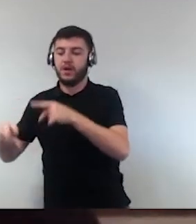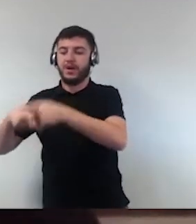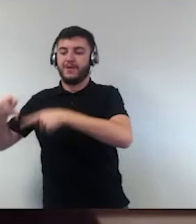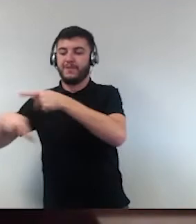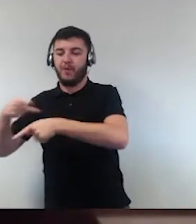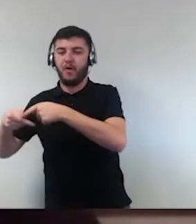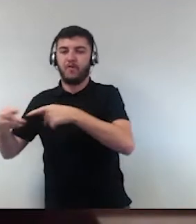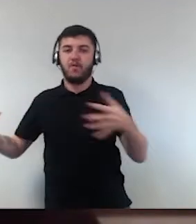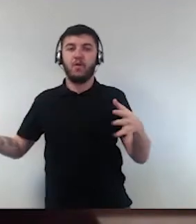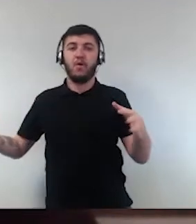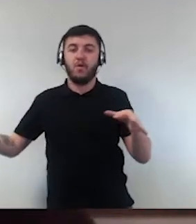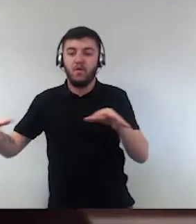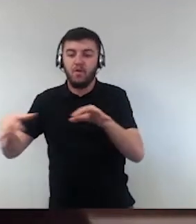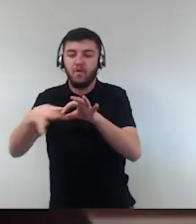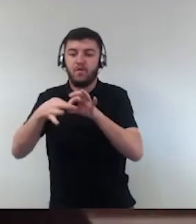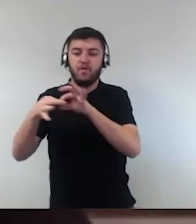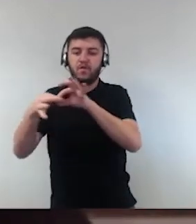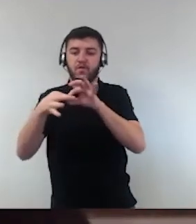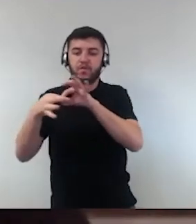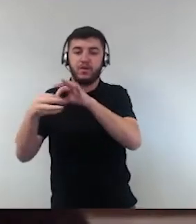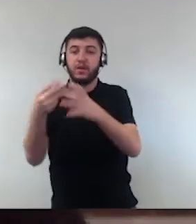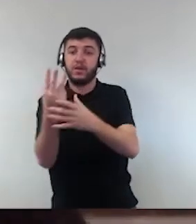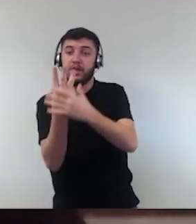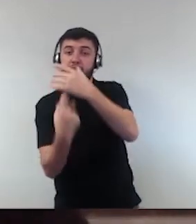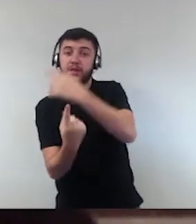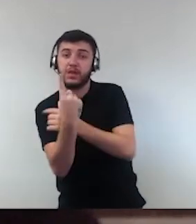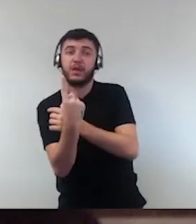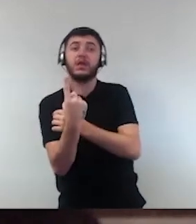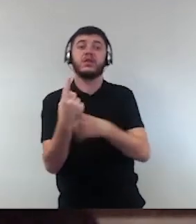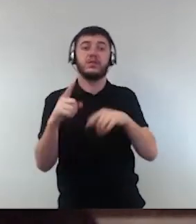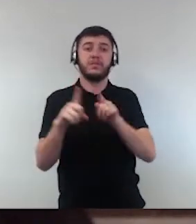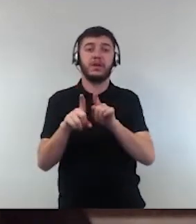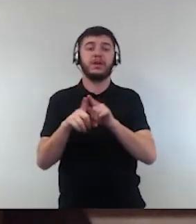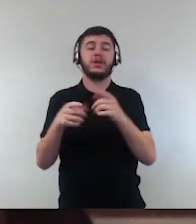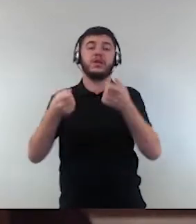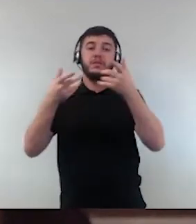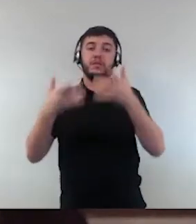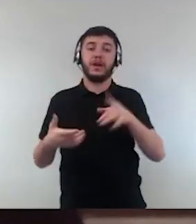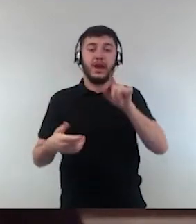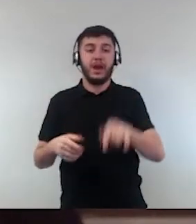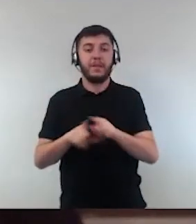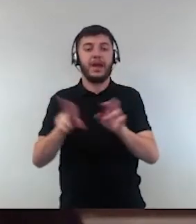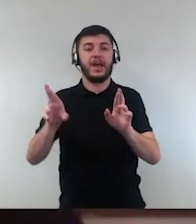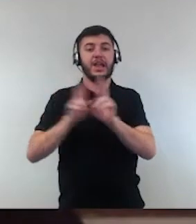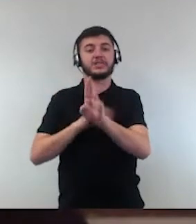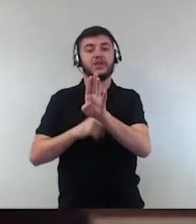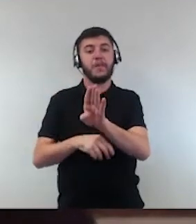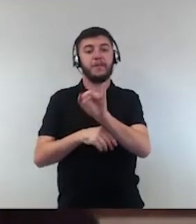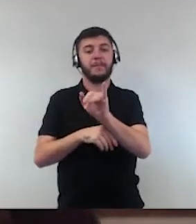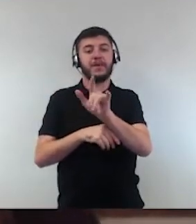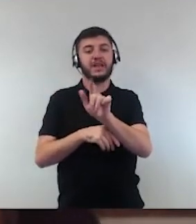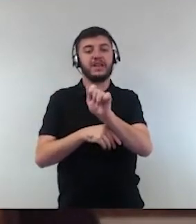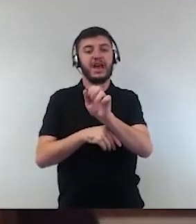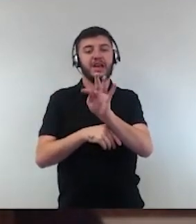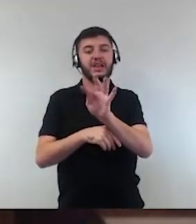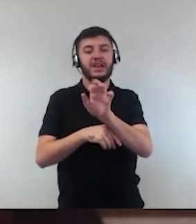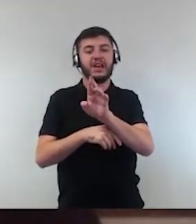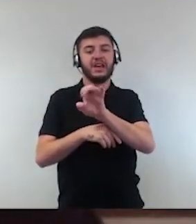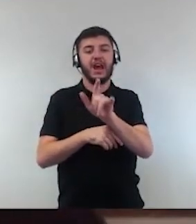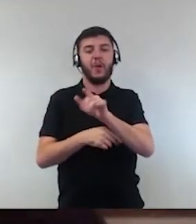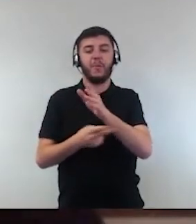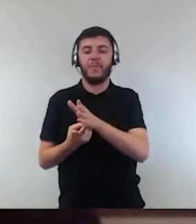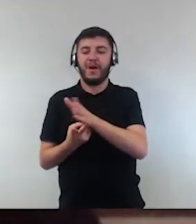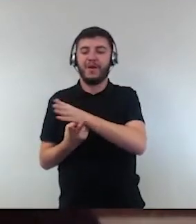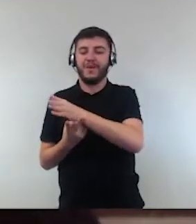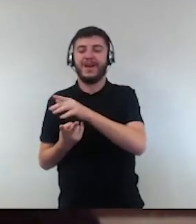do doutor Egon Bockmann, que diz que é uma relação bilateral, mas com consequências, né? Ou seja, uma relação entre poder concedente